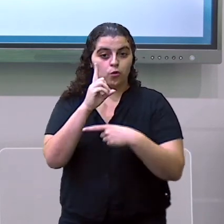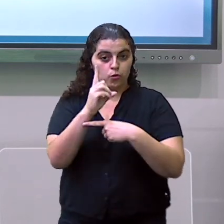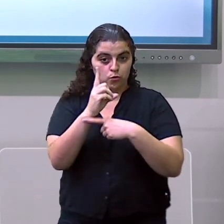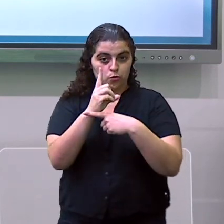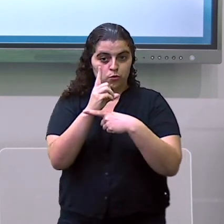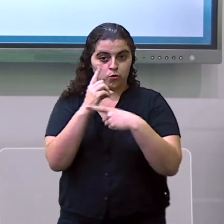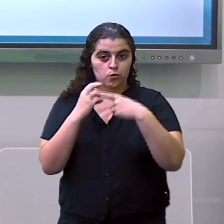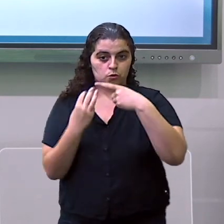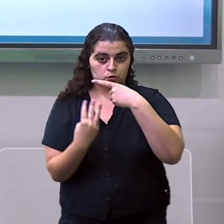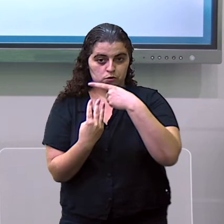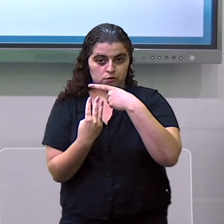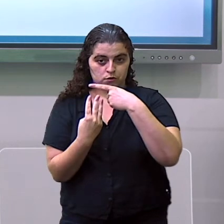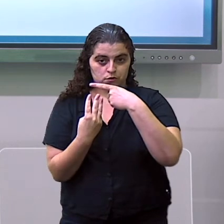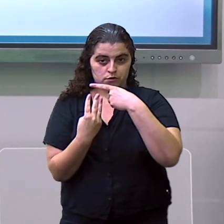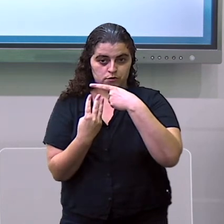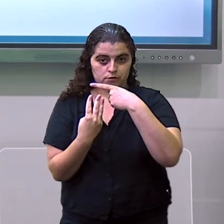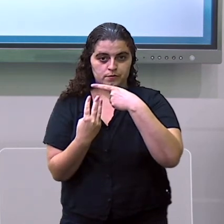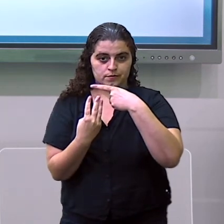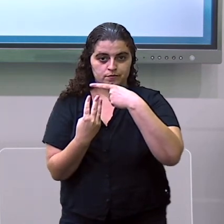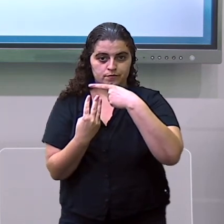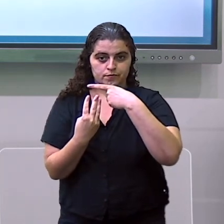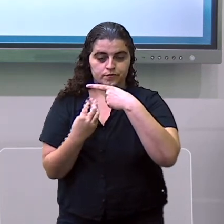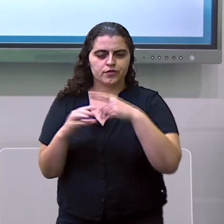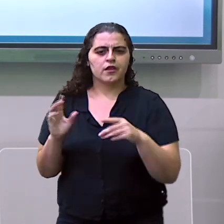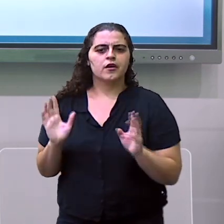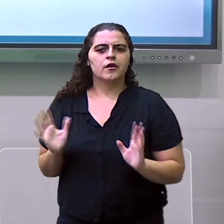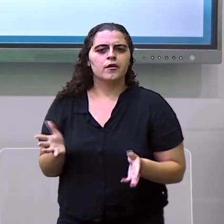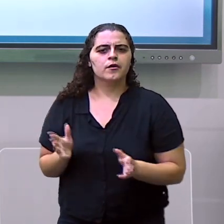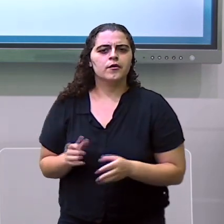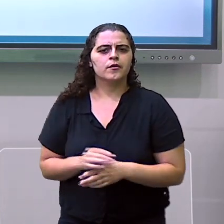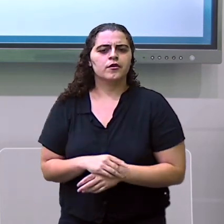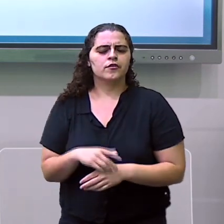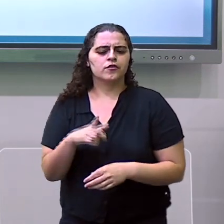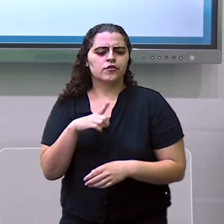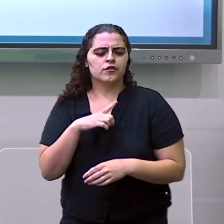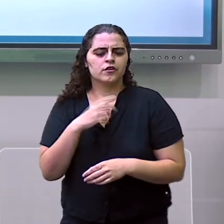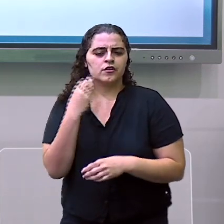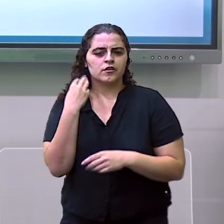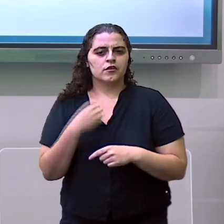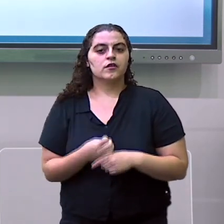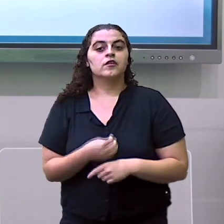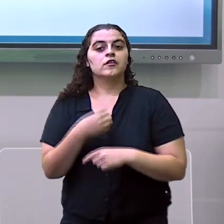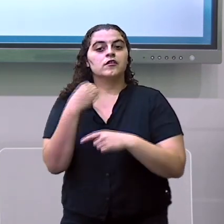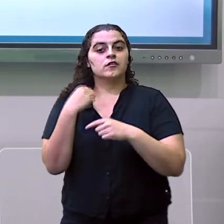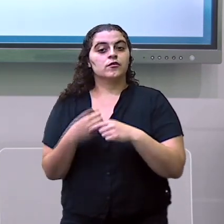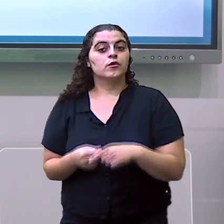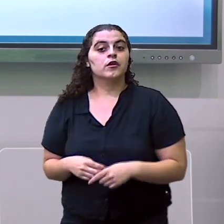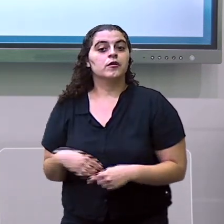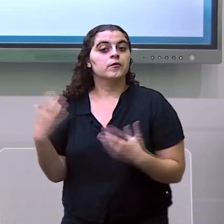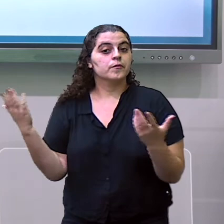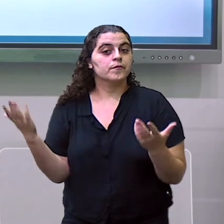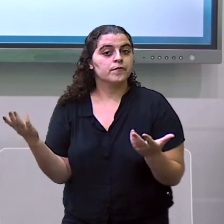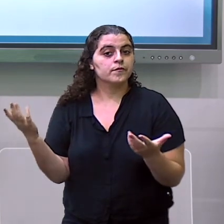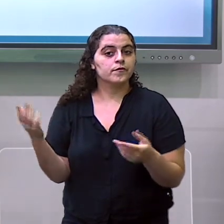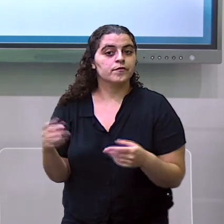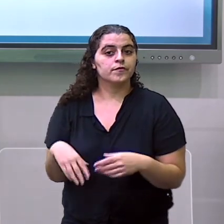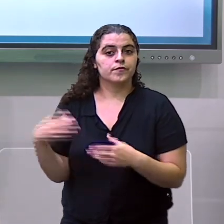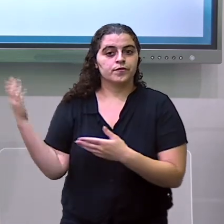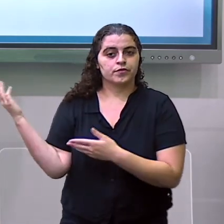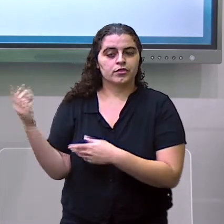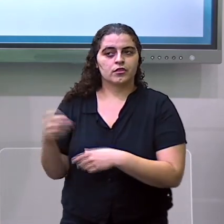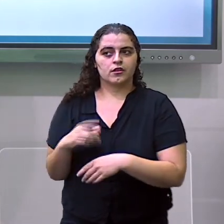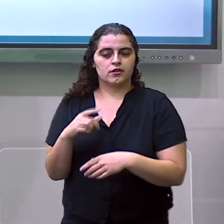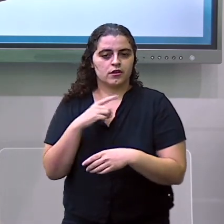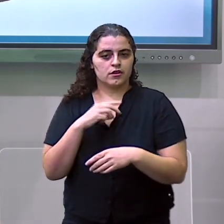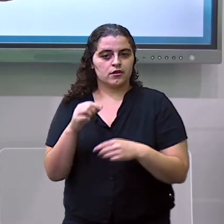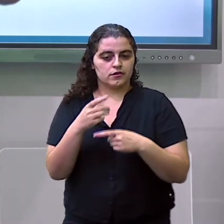aqui 1/3. Agora, nós temos aqui 3/6, ou seja, uma figura que